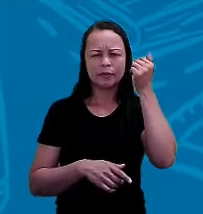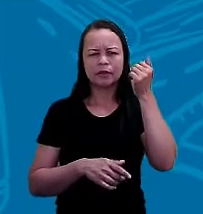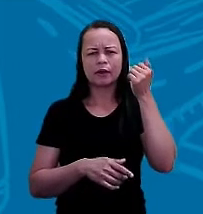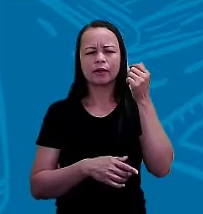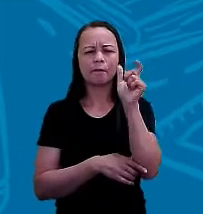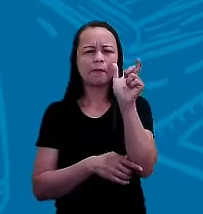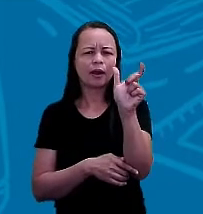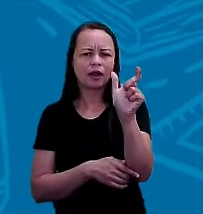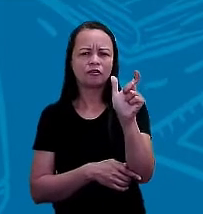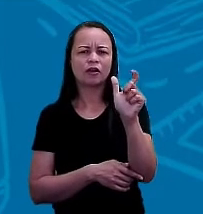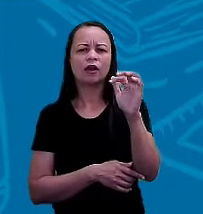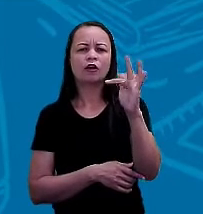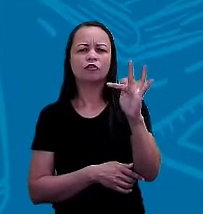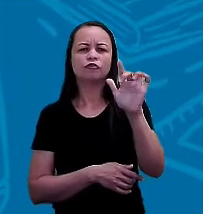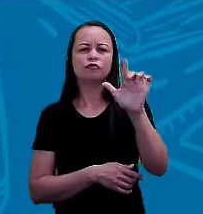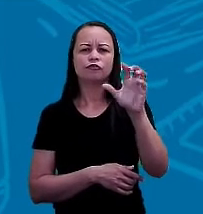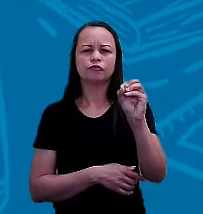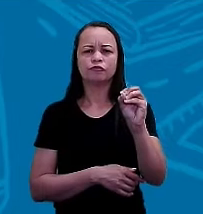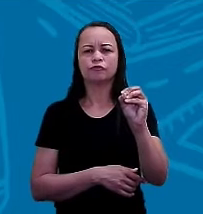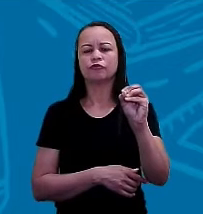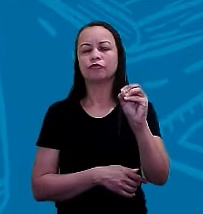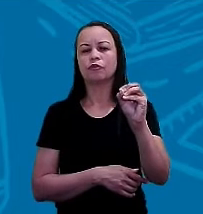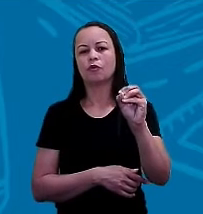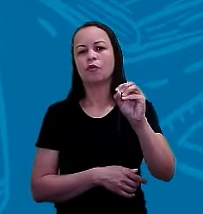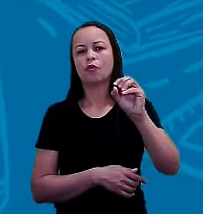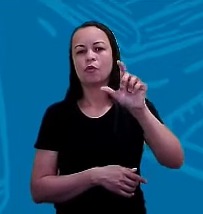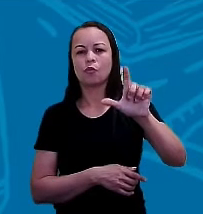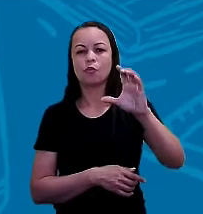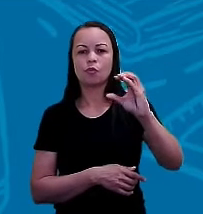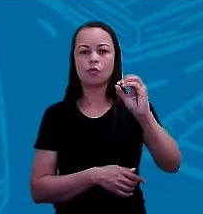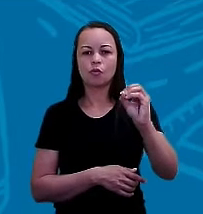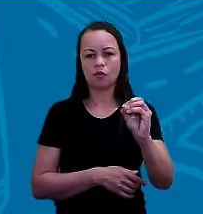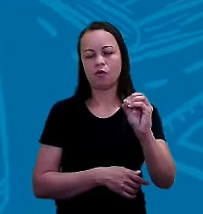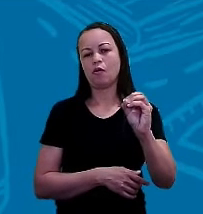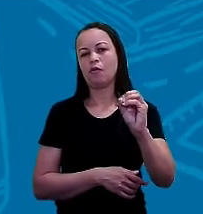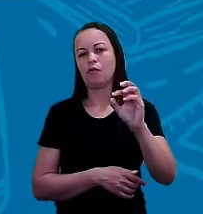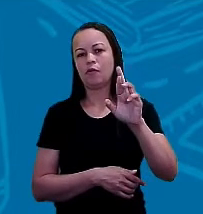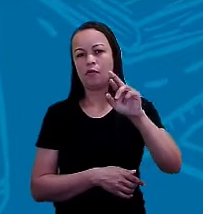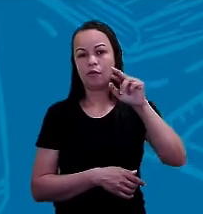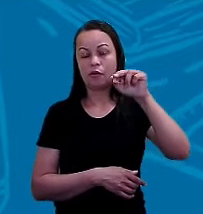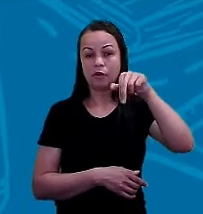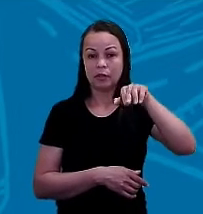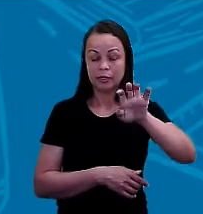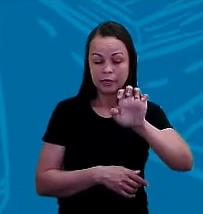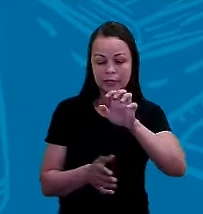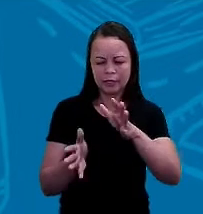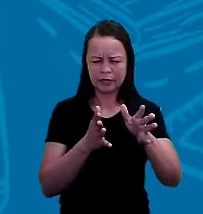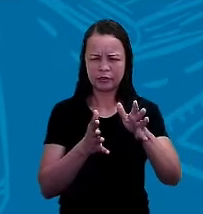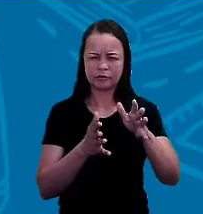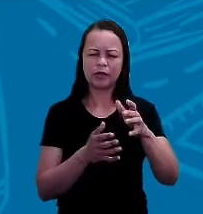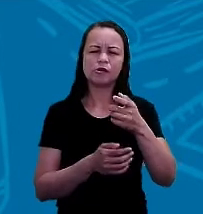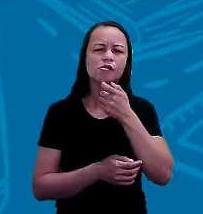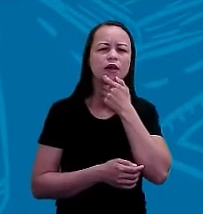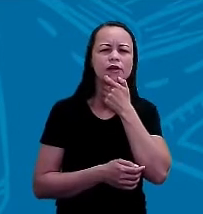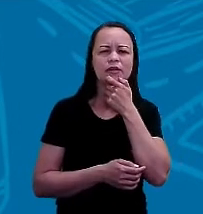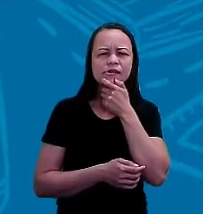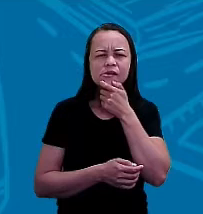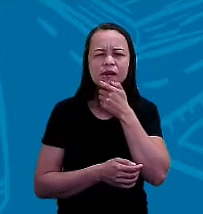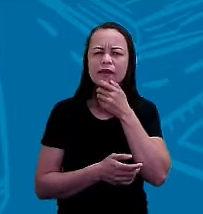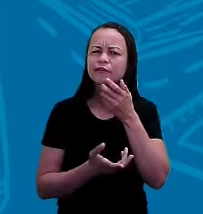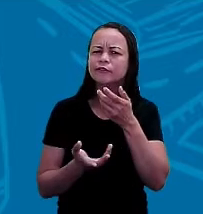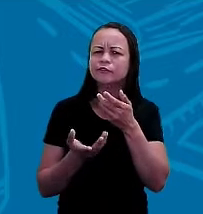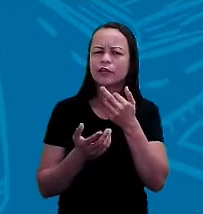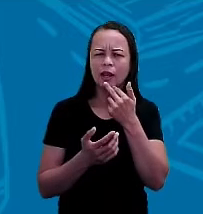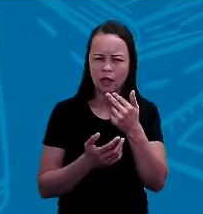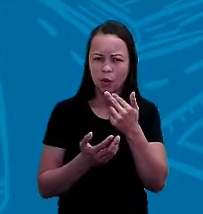palavra folclore vem de uma origem de uma língua inglesa, do inglês? Pois é, pessoal.